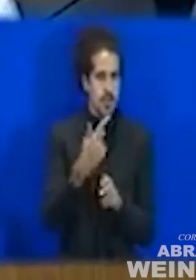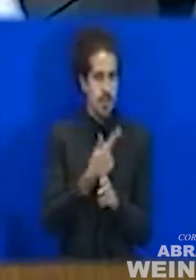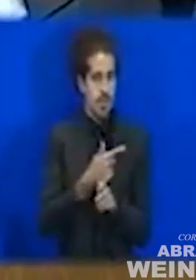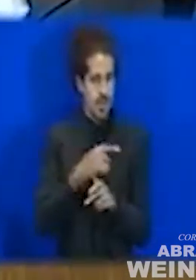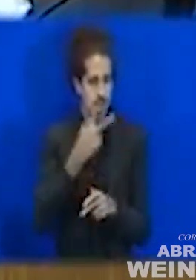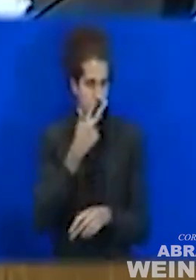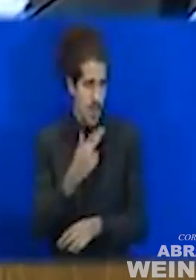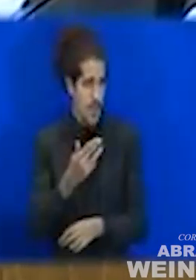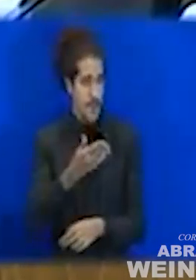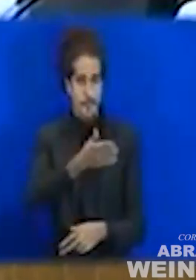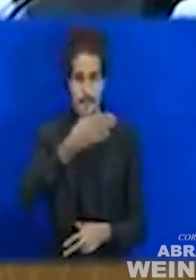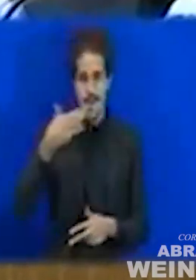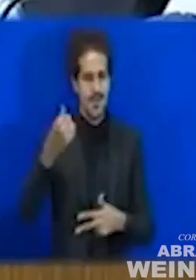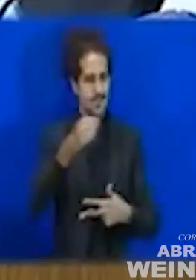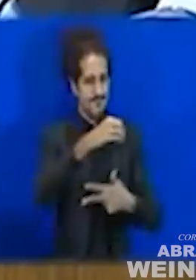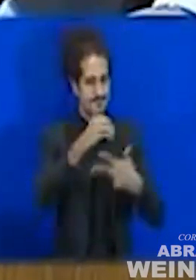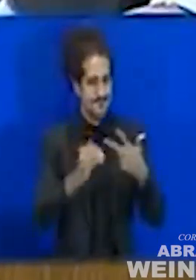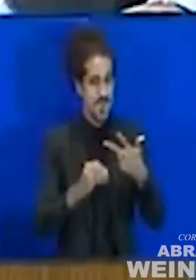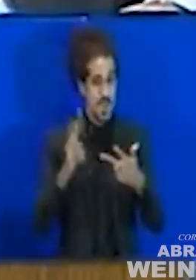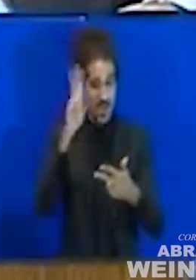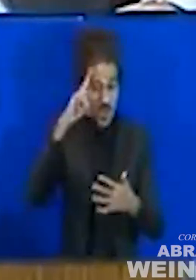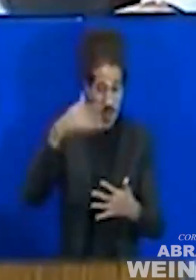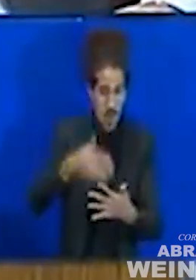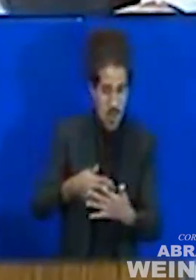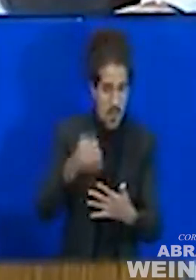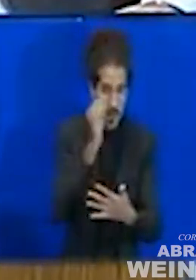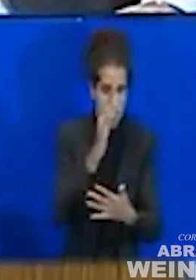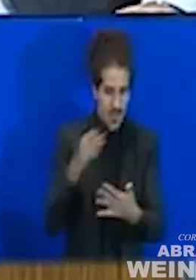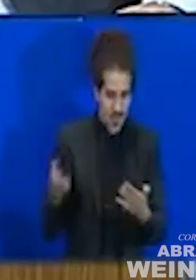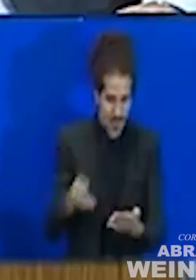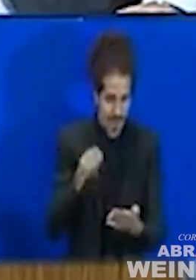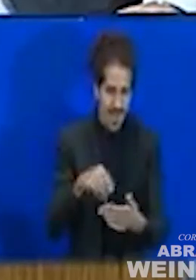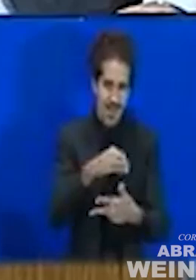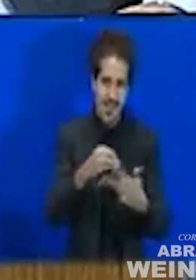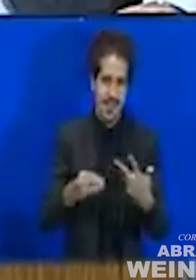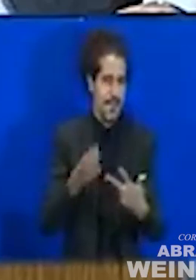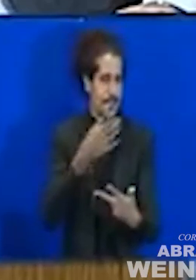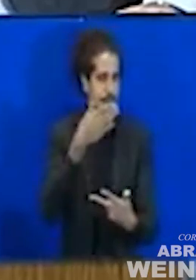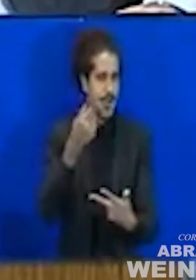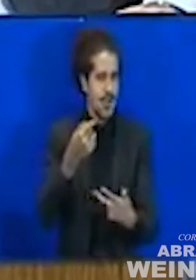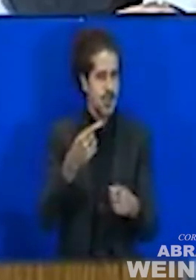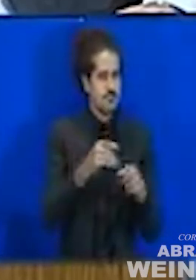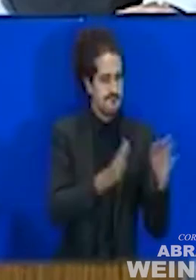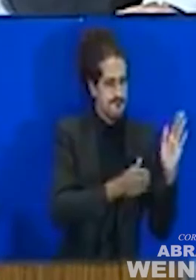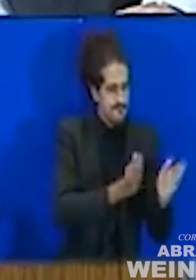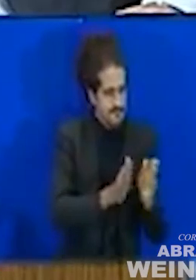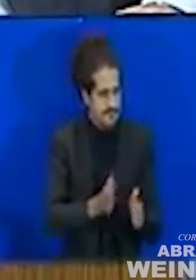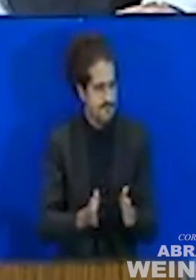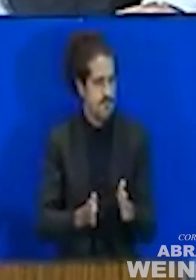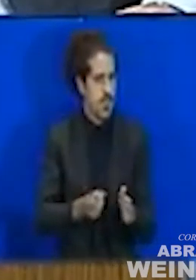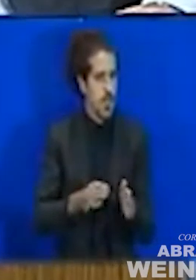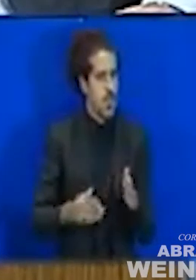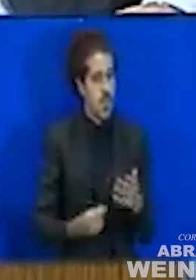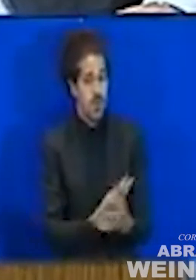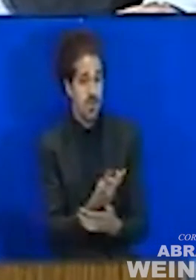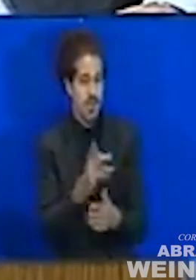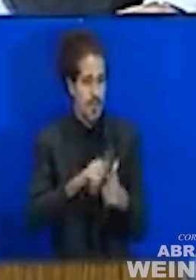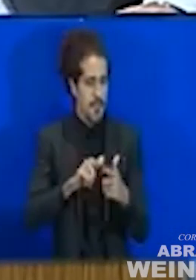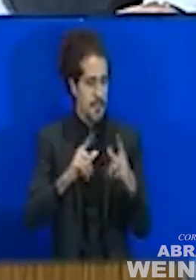melhor Enem da história do Brasil, em termos de execução, logística, quantidade de